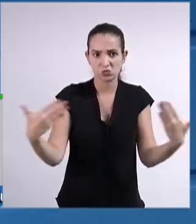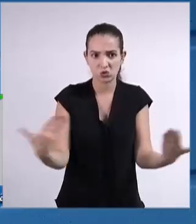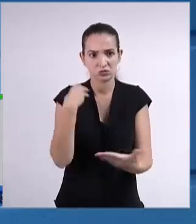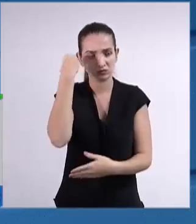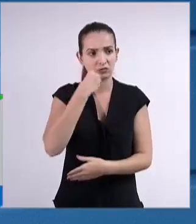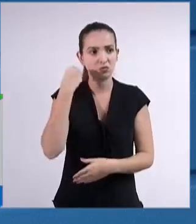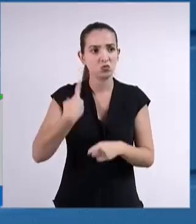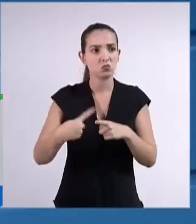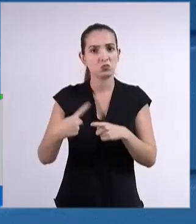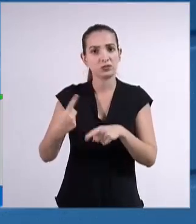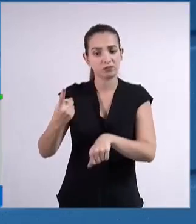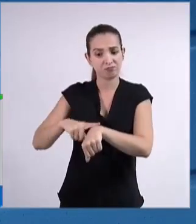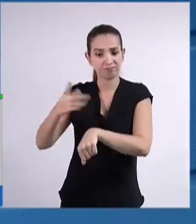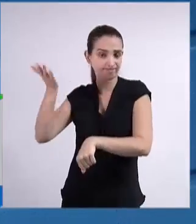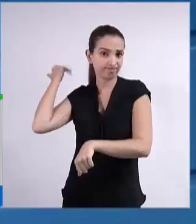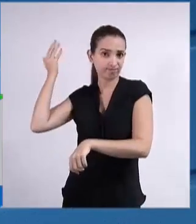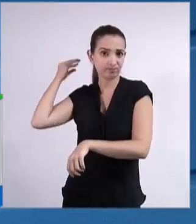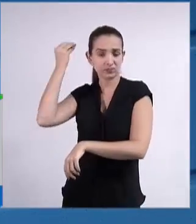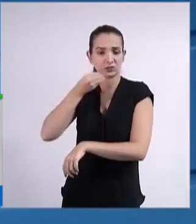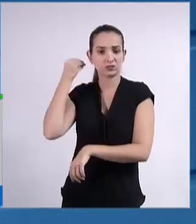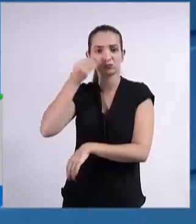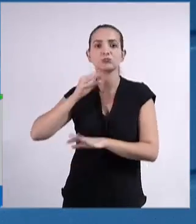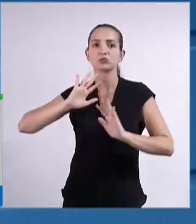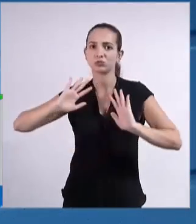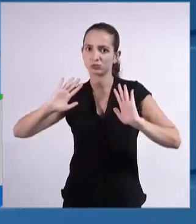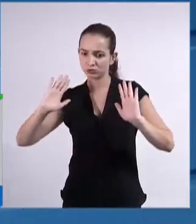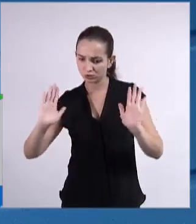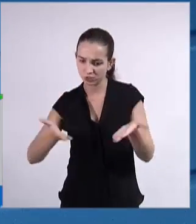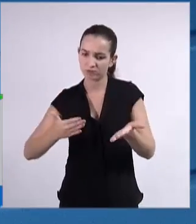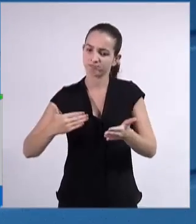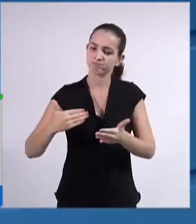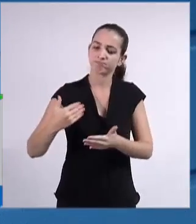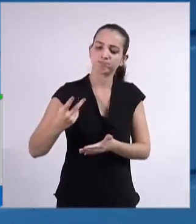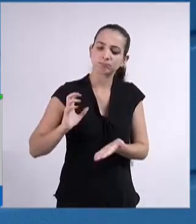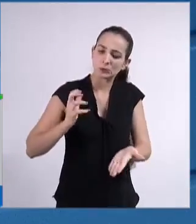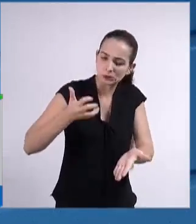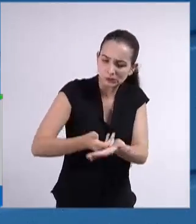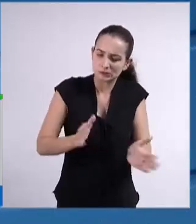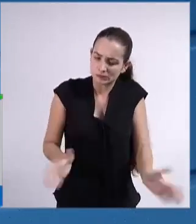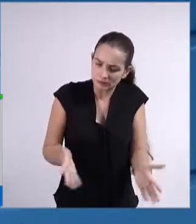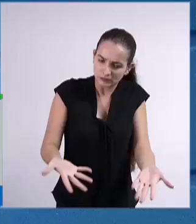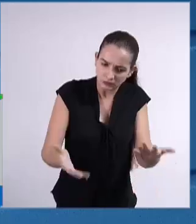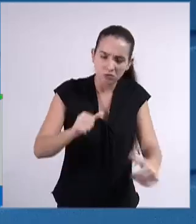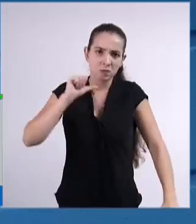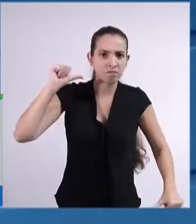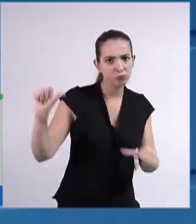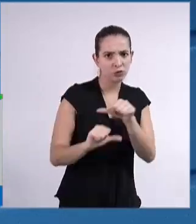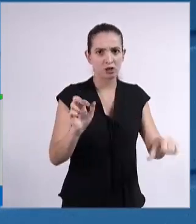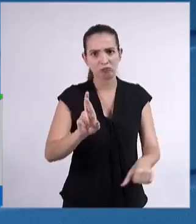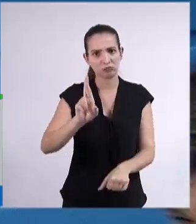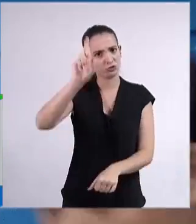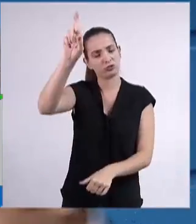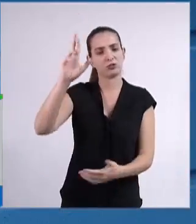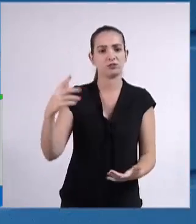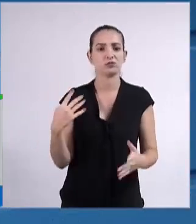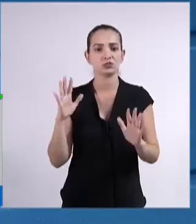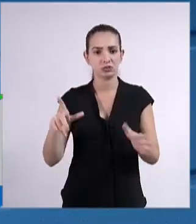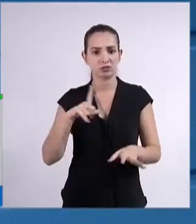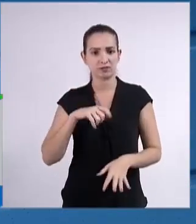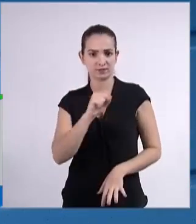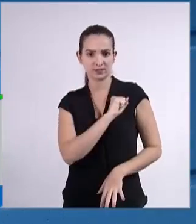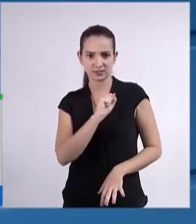momentos anteriores já foram feitas algumas investidas para mudar essas direções e não conseguiram. Já teve senador da